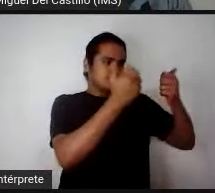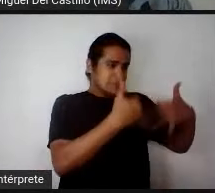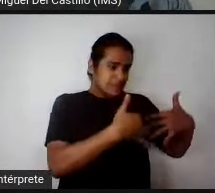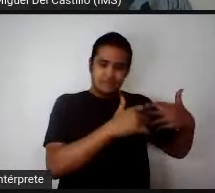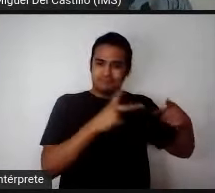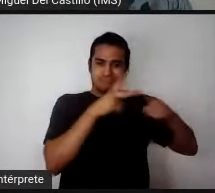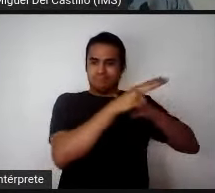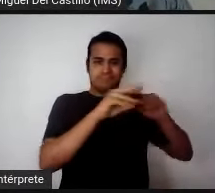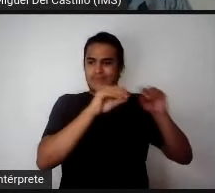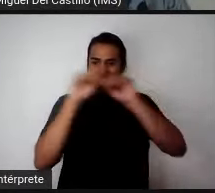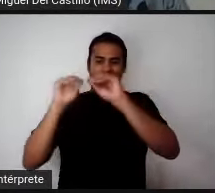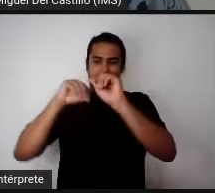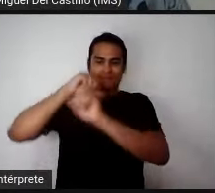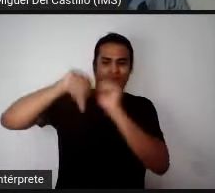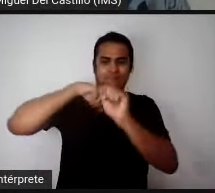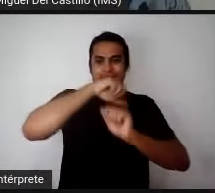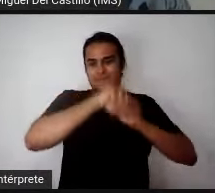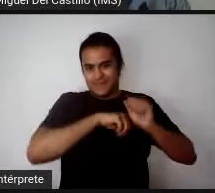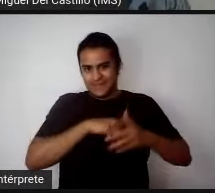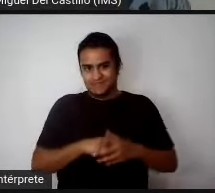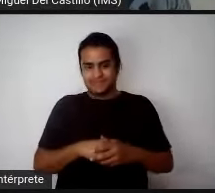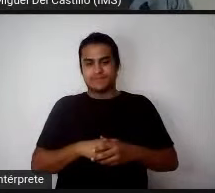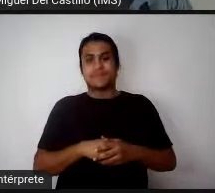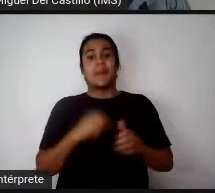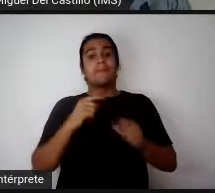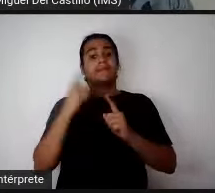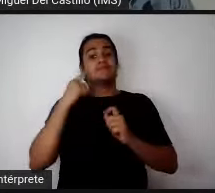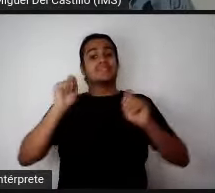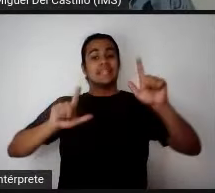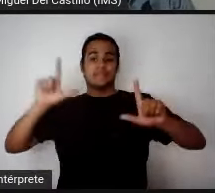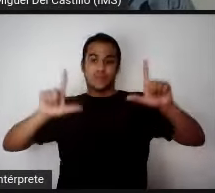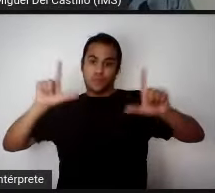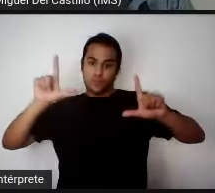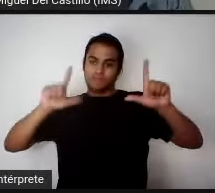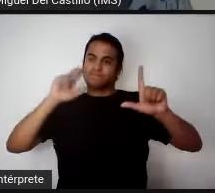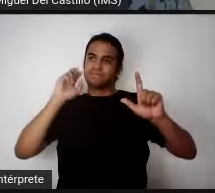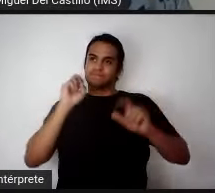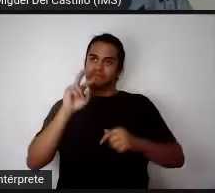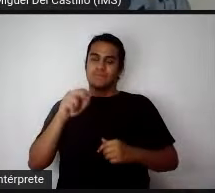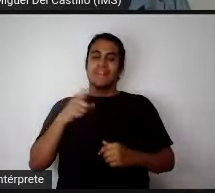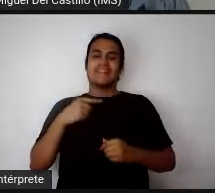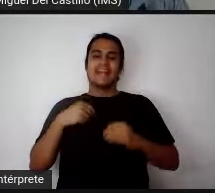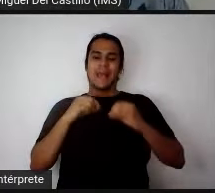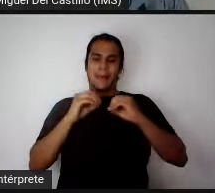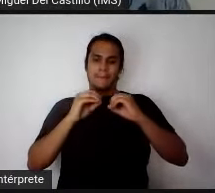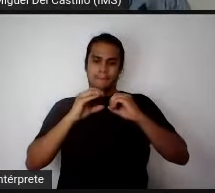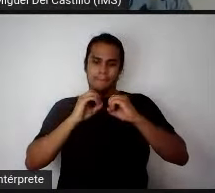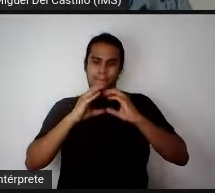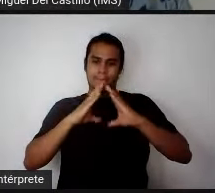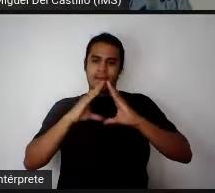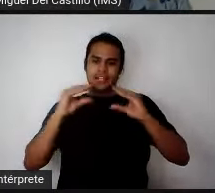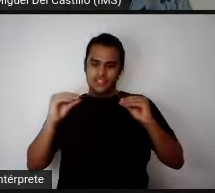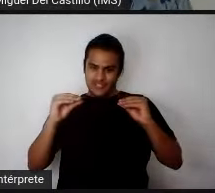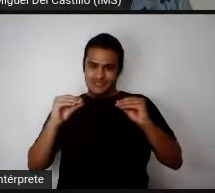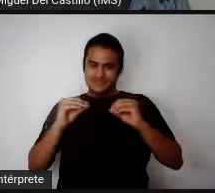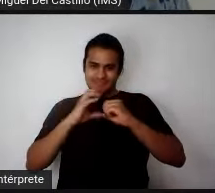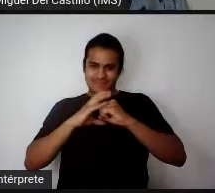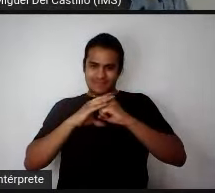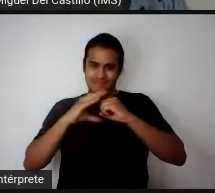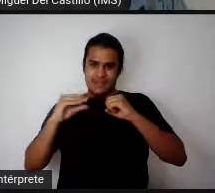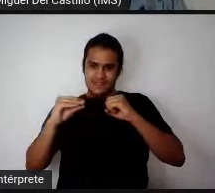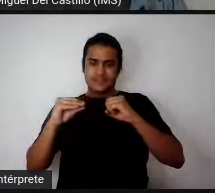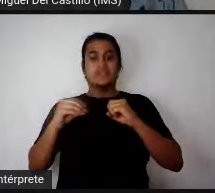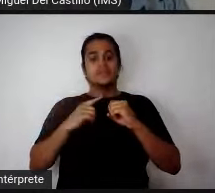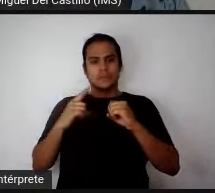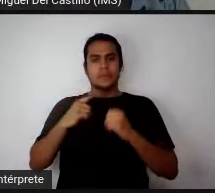eu vejo muito a televisão, eu acho que a Band tem uma coisa muito bonita, de um programa a